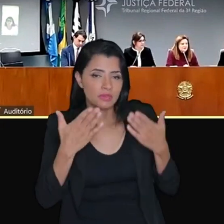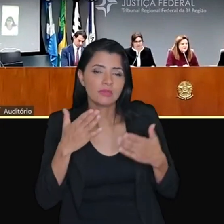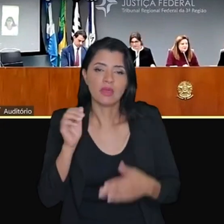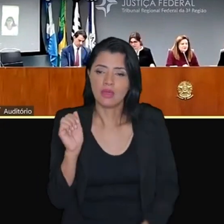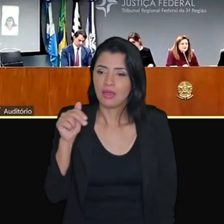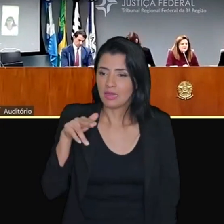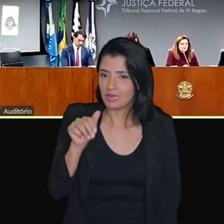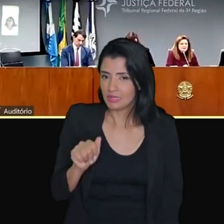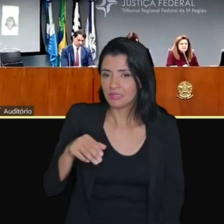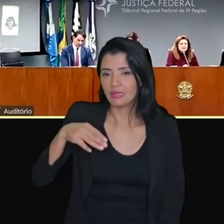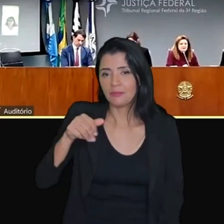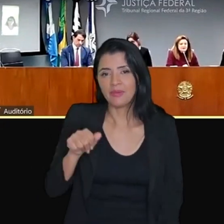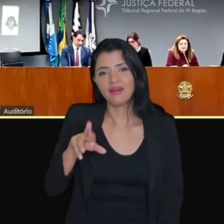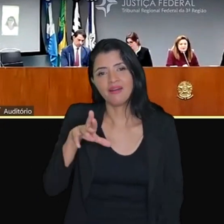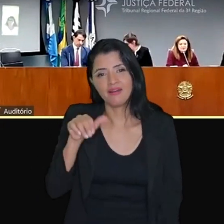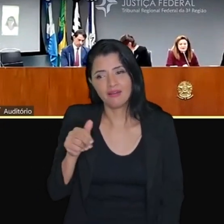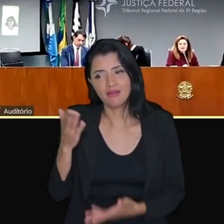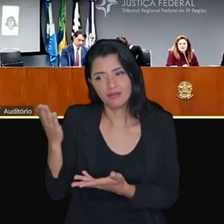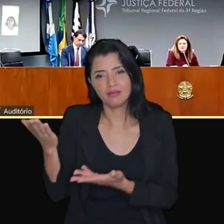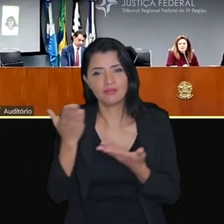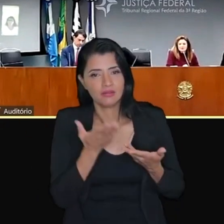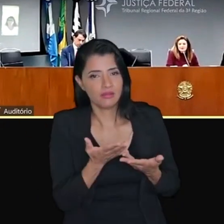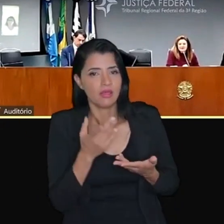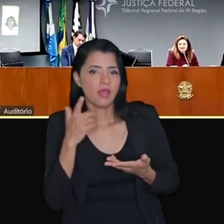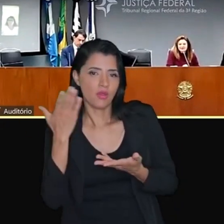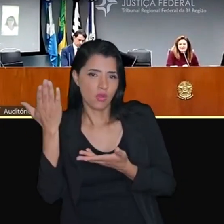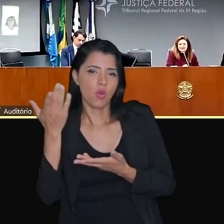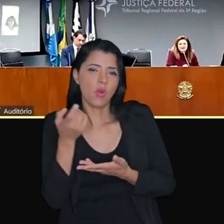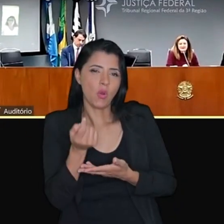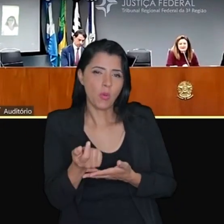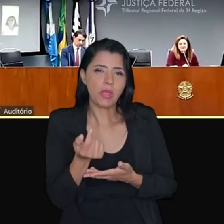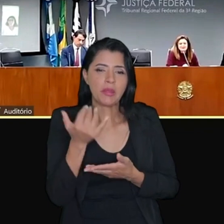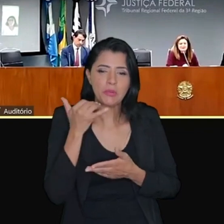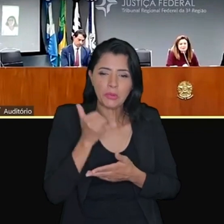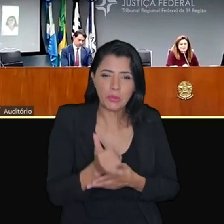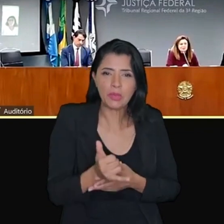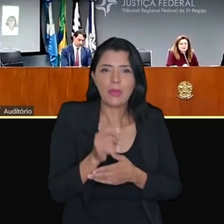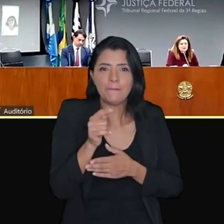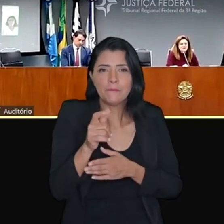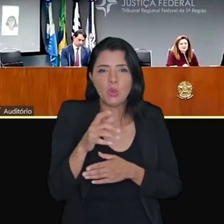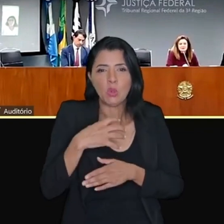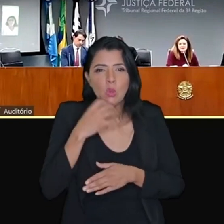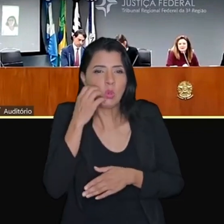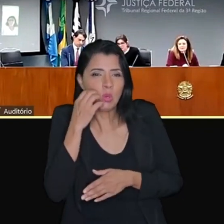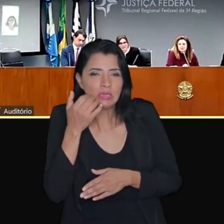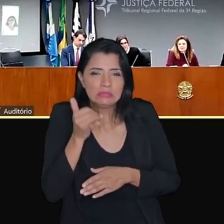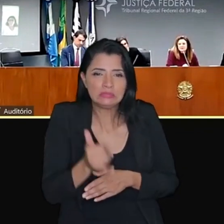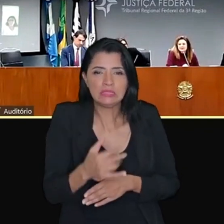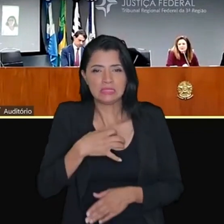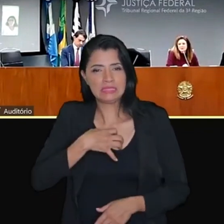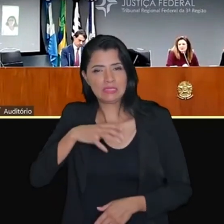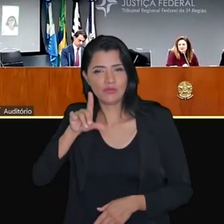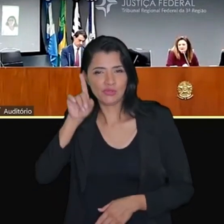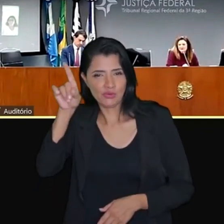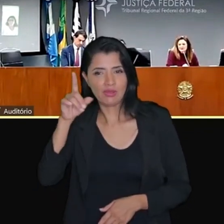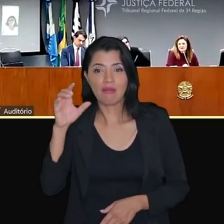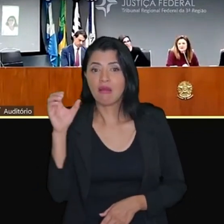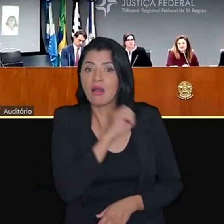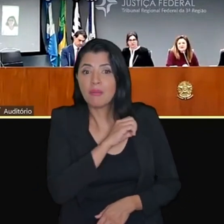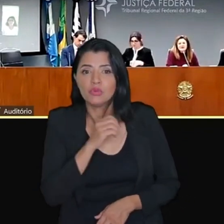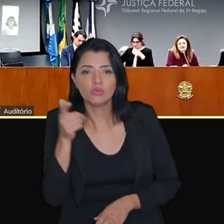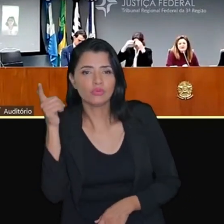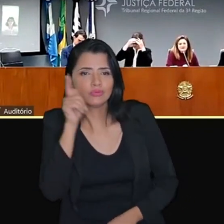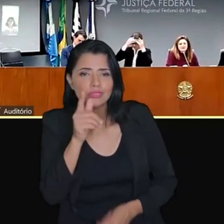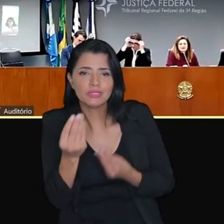Mara, para que, como ela está com pouca bateria, ela está lá em Salvador com pouca bateria, para que ela possa o mais rápido